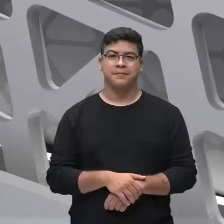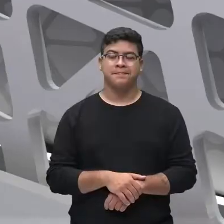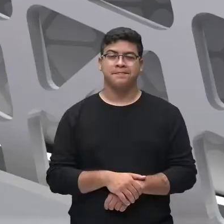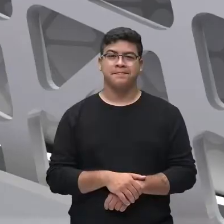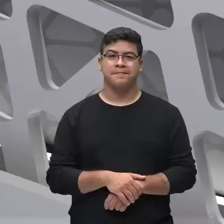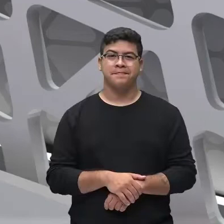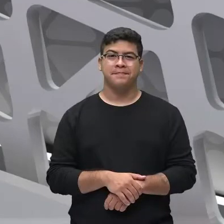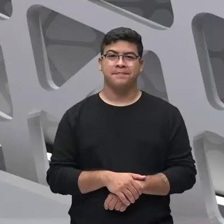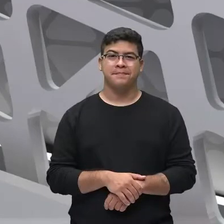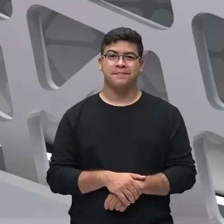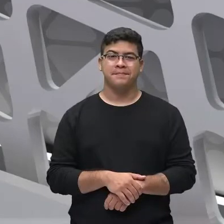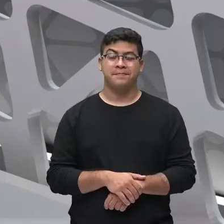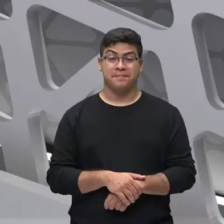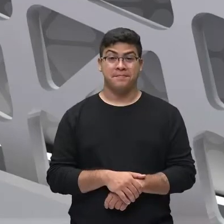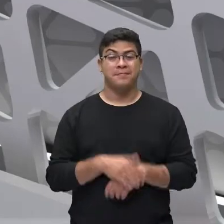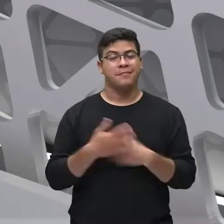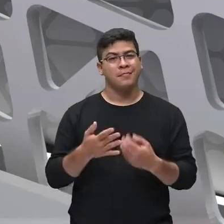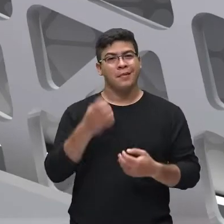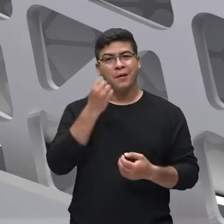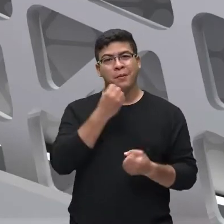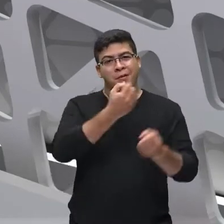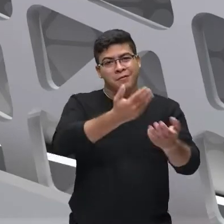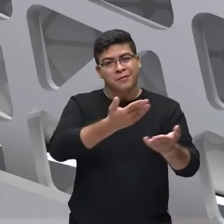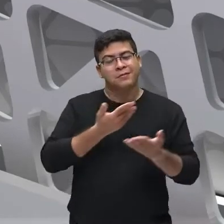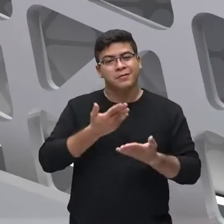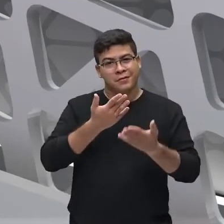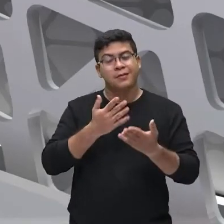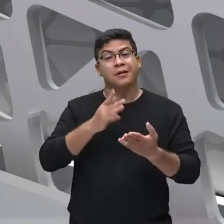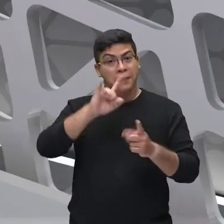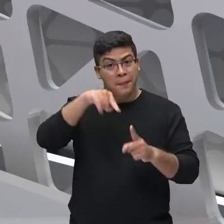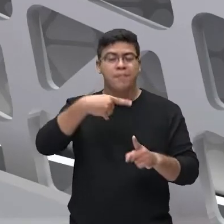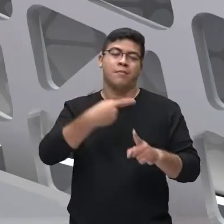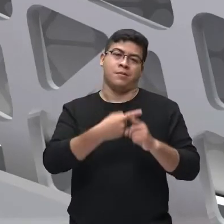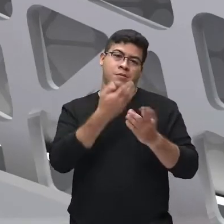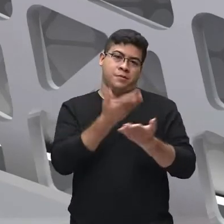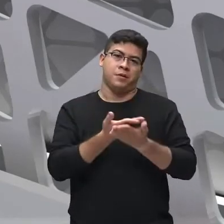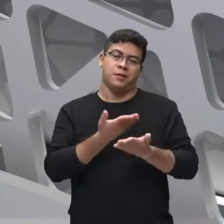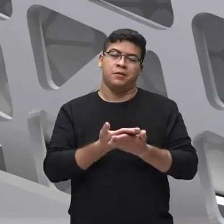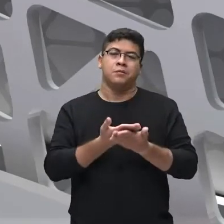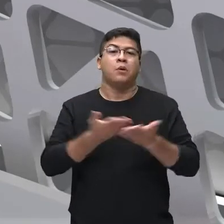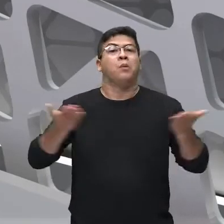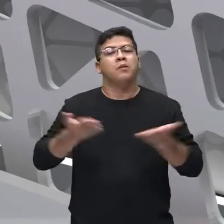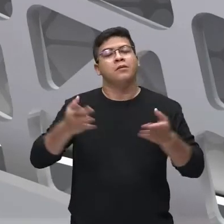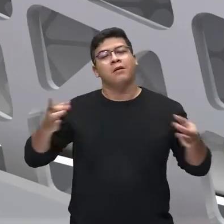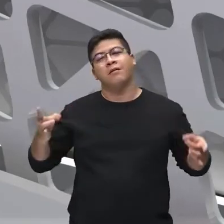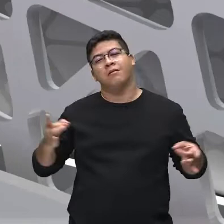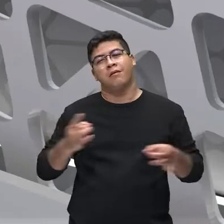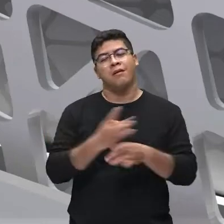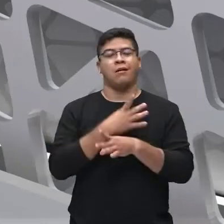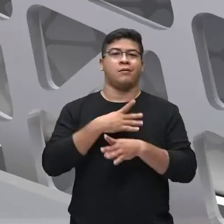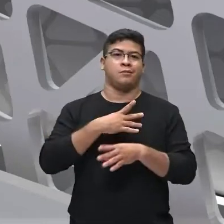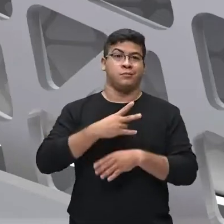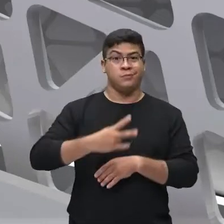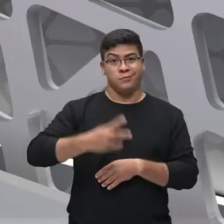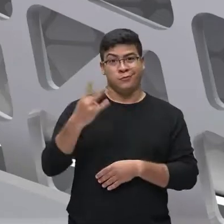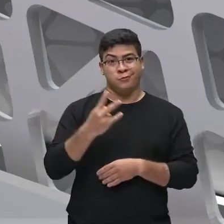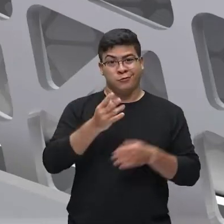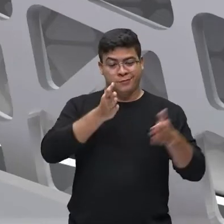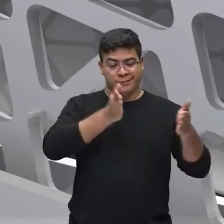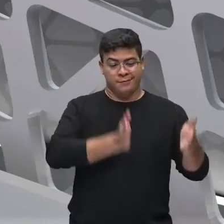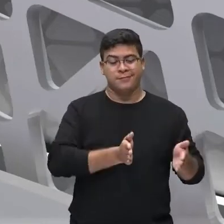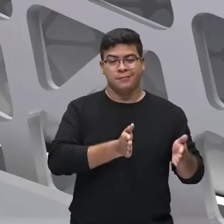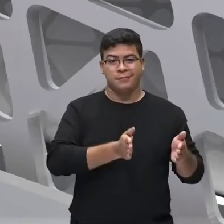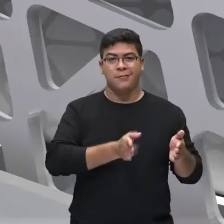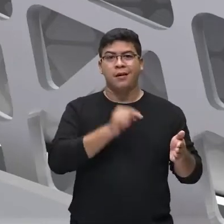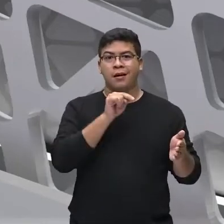Bem, seja bem-vindo à nossa aula. Hoje nós estamos finalizando a nossa segunda unidade.